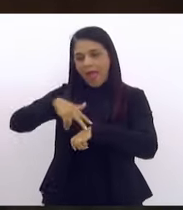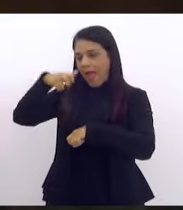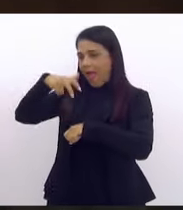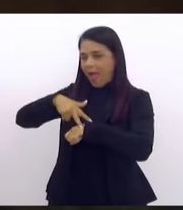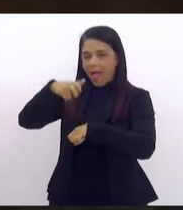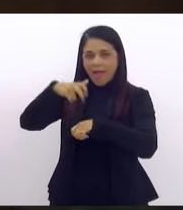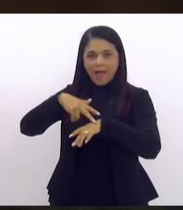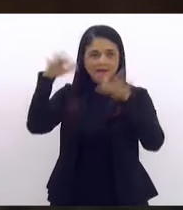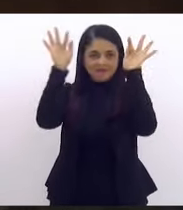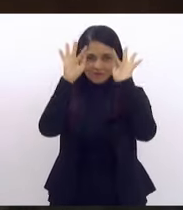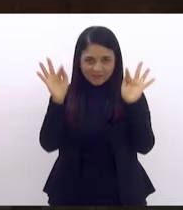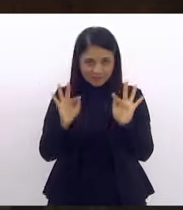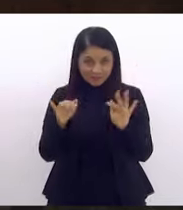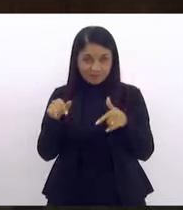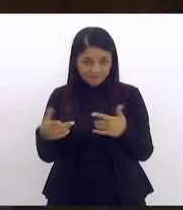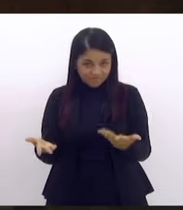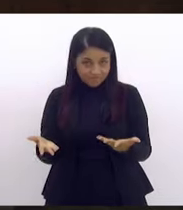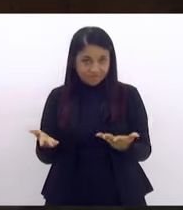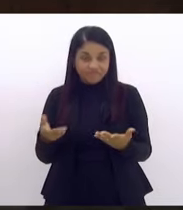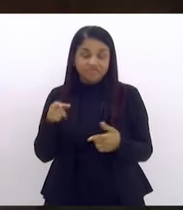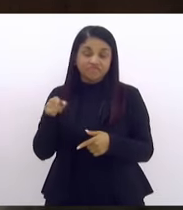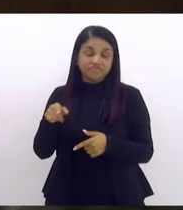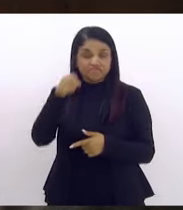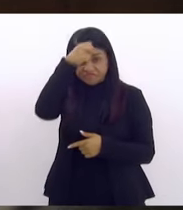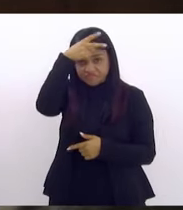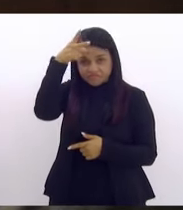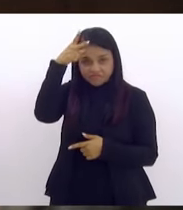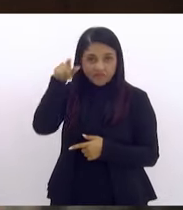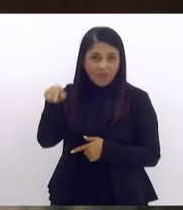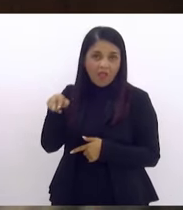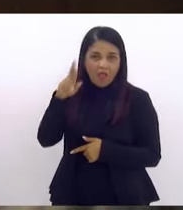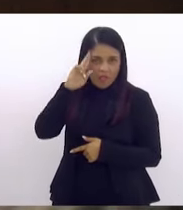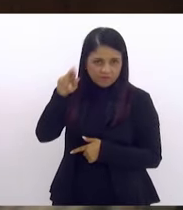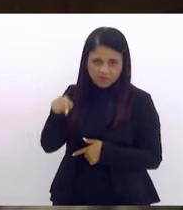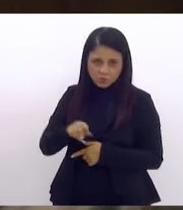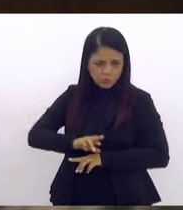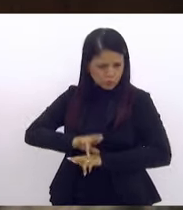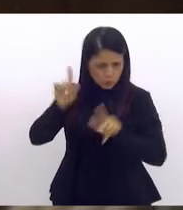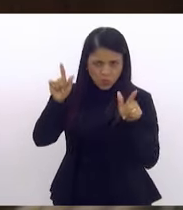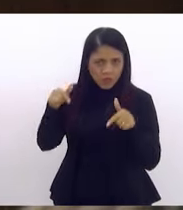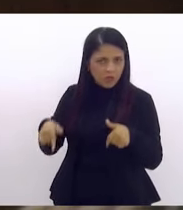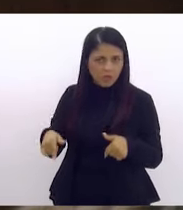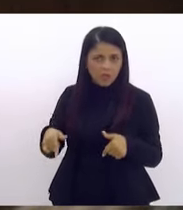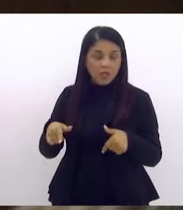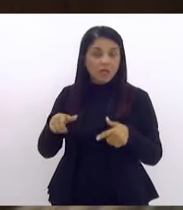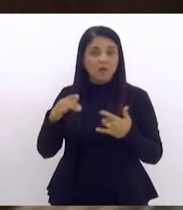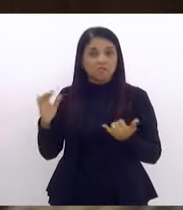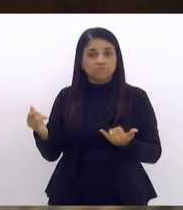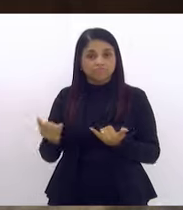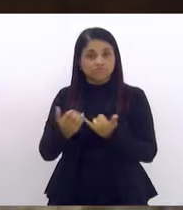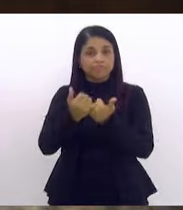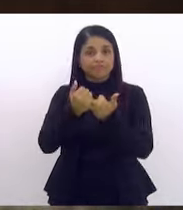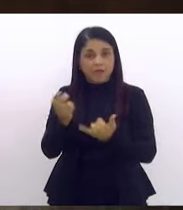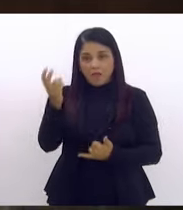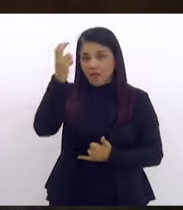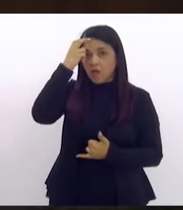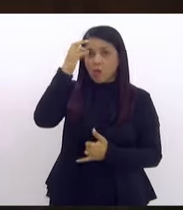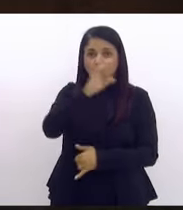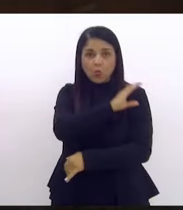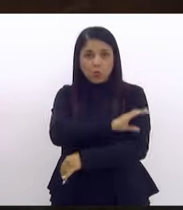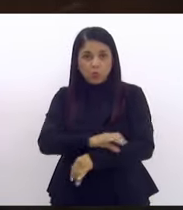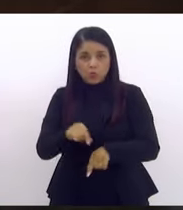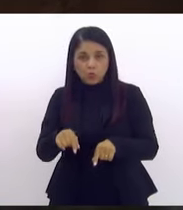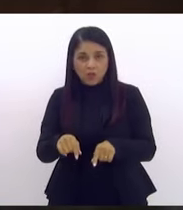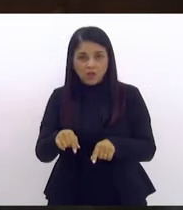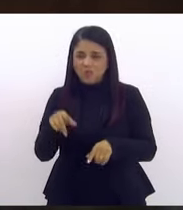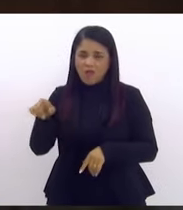carnaval, e virou um domínio dele. Aquela manifestação cultural não é para o prefeito Eduardo Paes